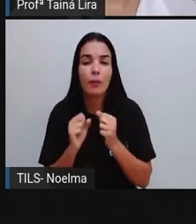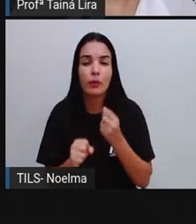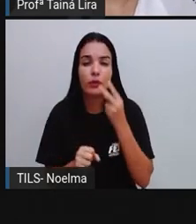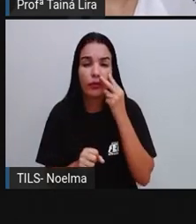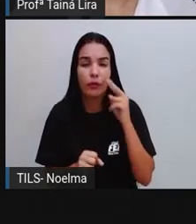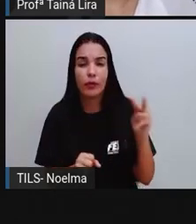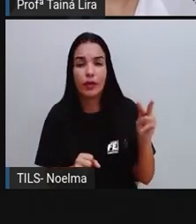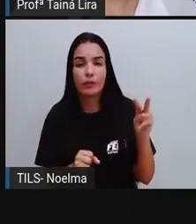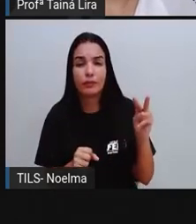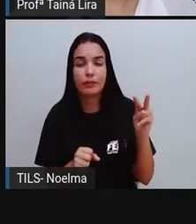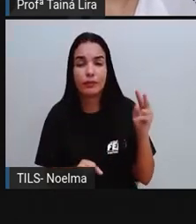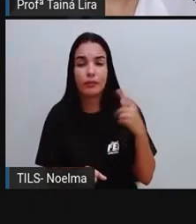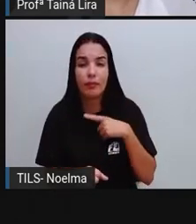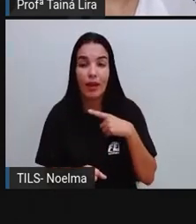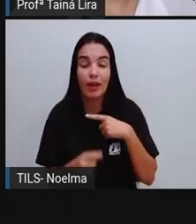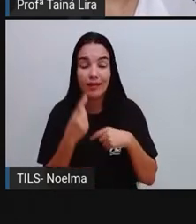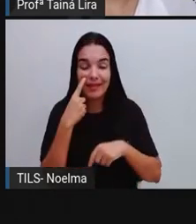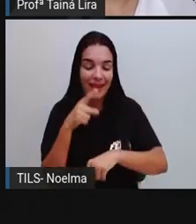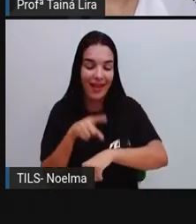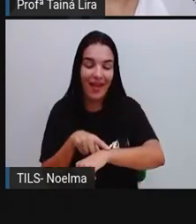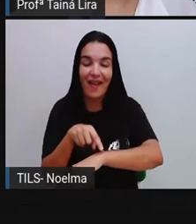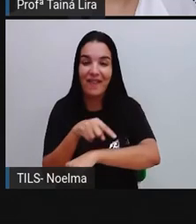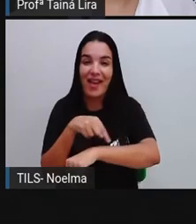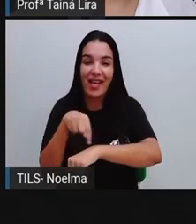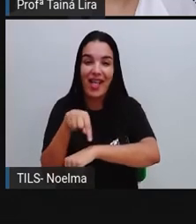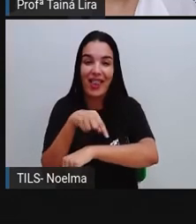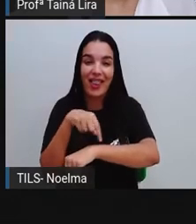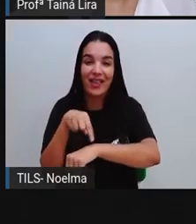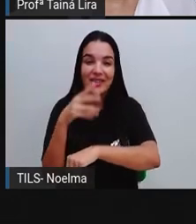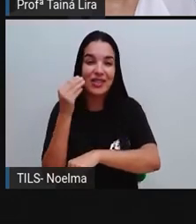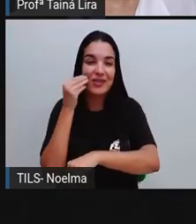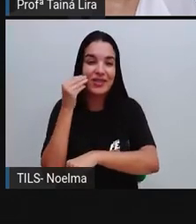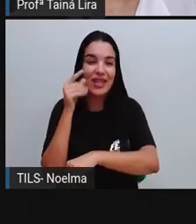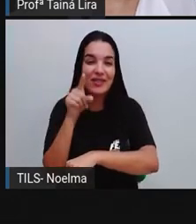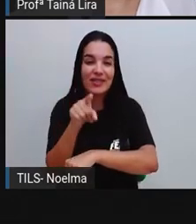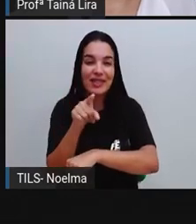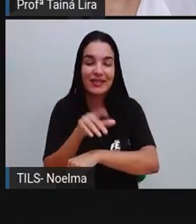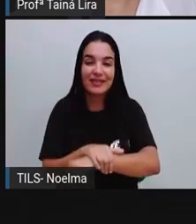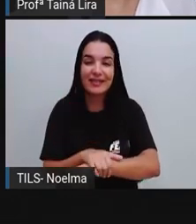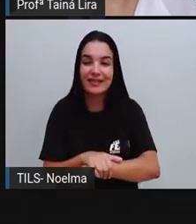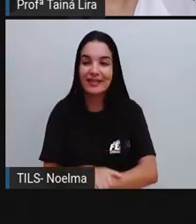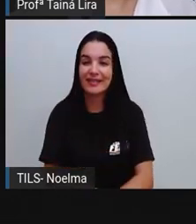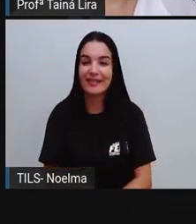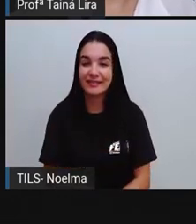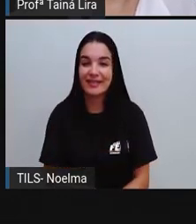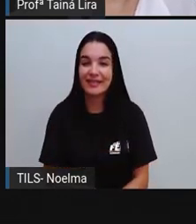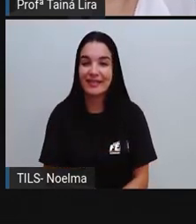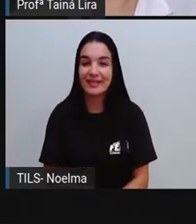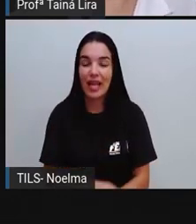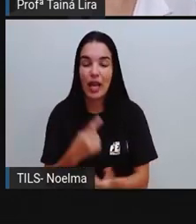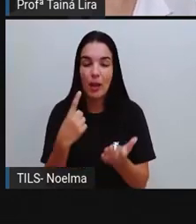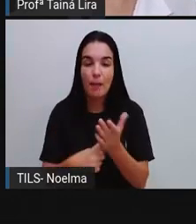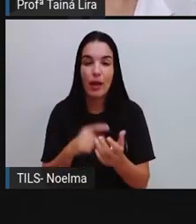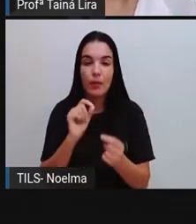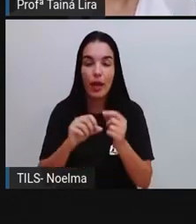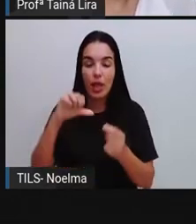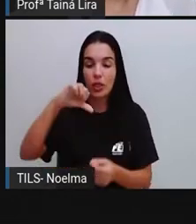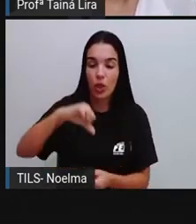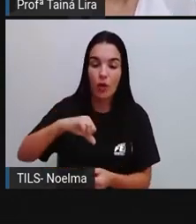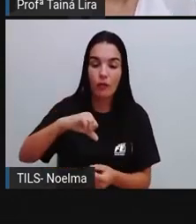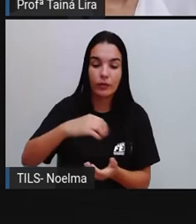lá, trouxe até o relógio para mostrar a vocês, ó. O relógio marcando 9 horas, que é o horário de